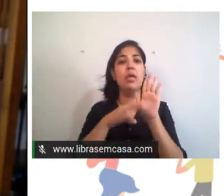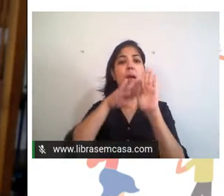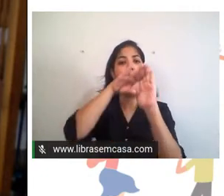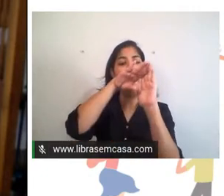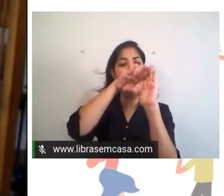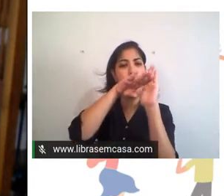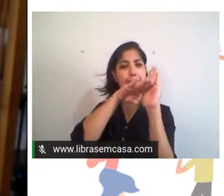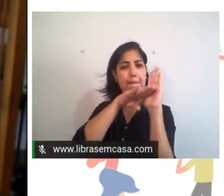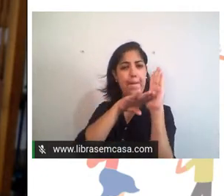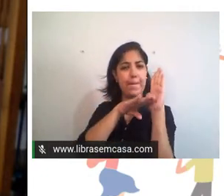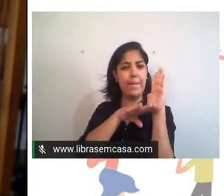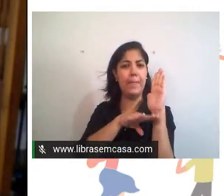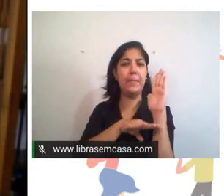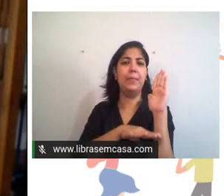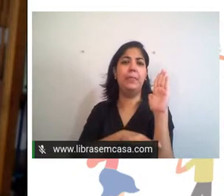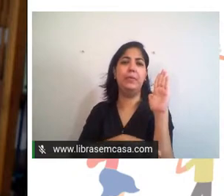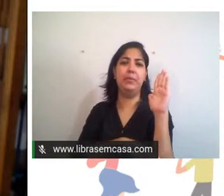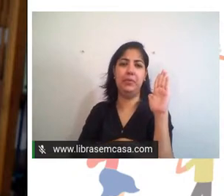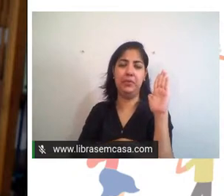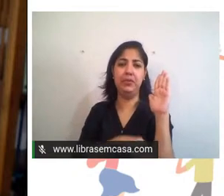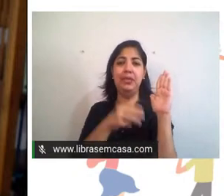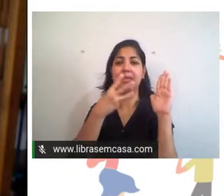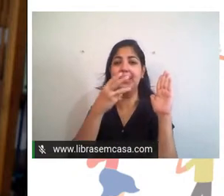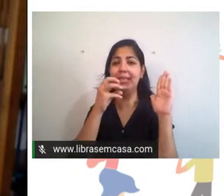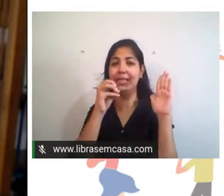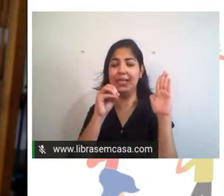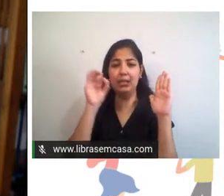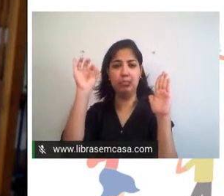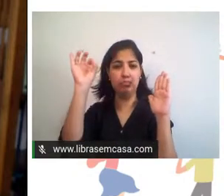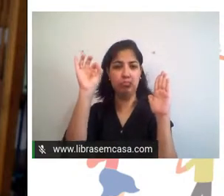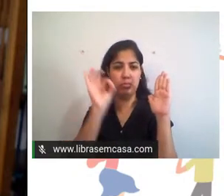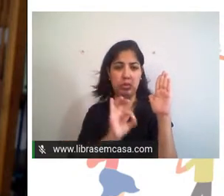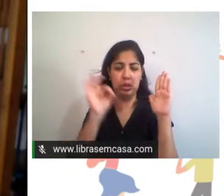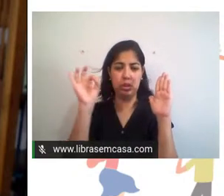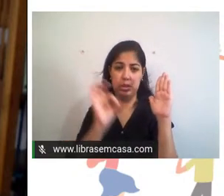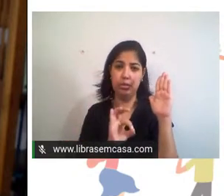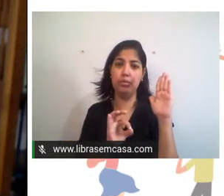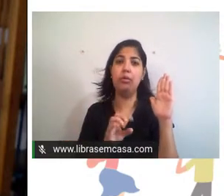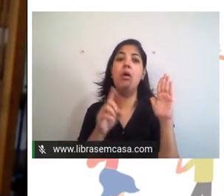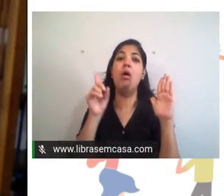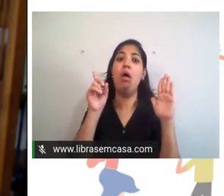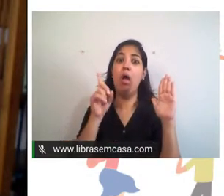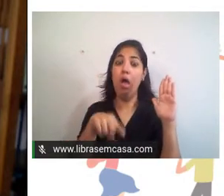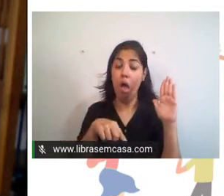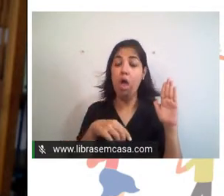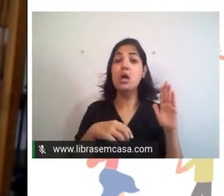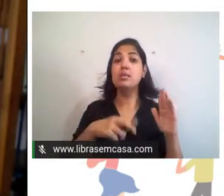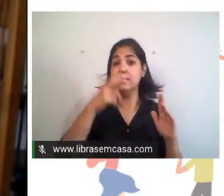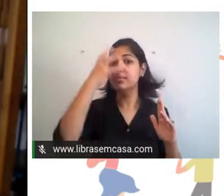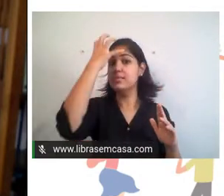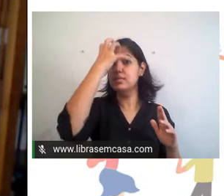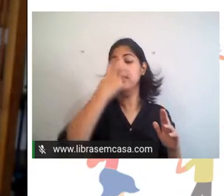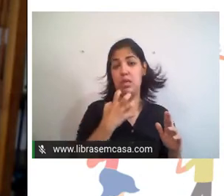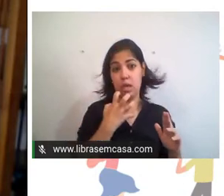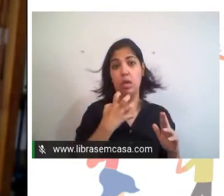Brasil Central da ordem de 30%. Isto, obviamente, é crítico para a produtividade